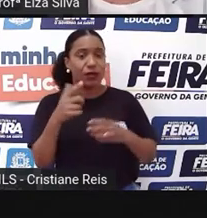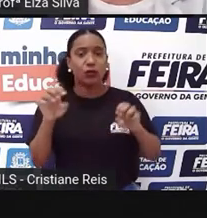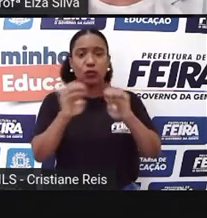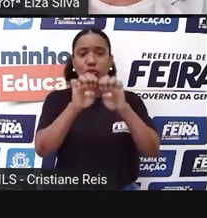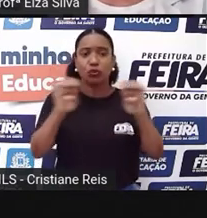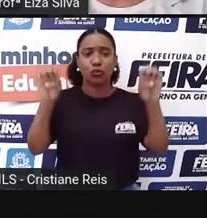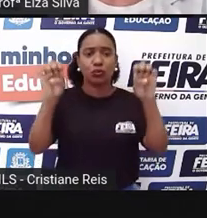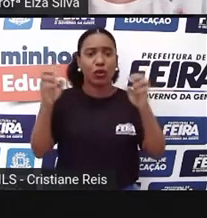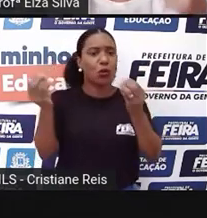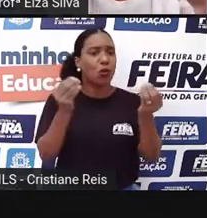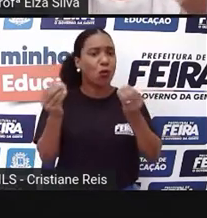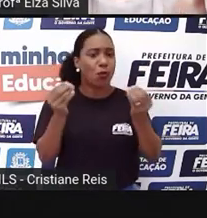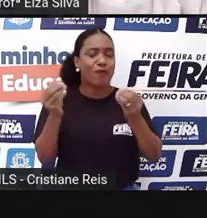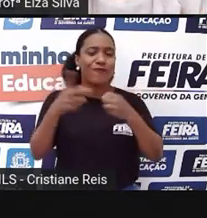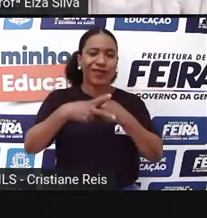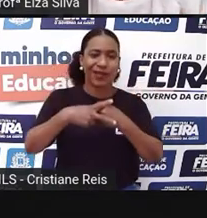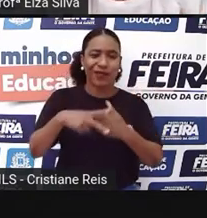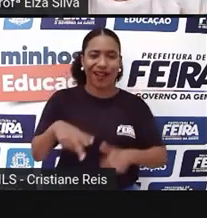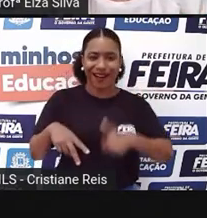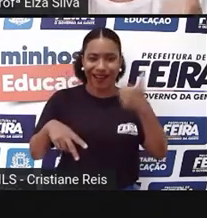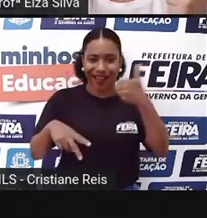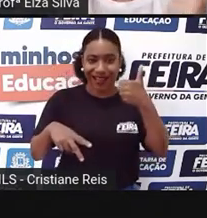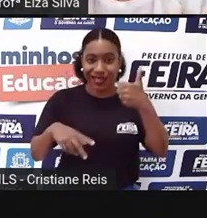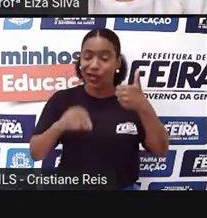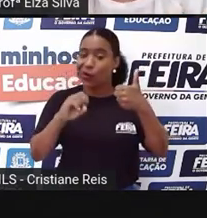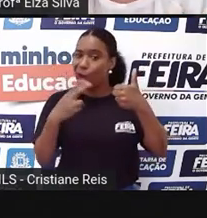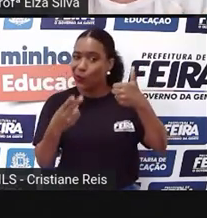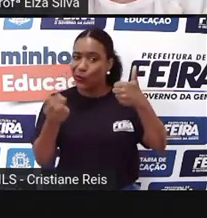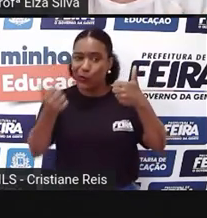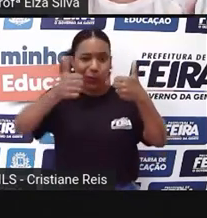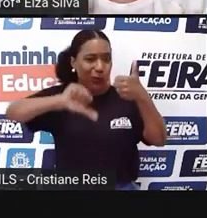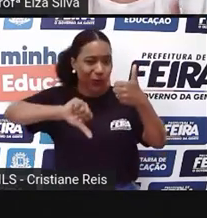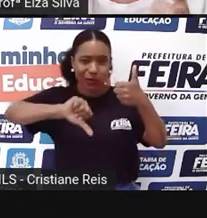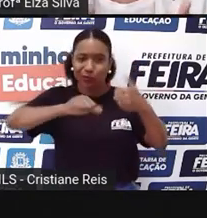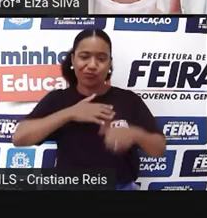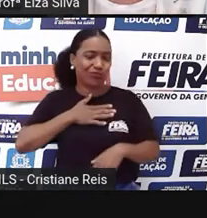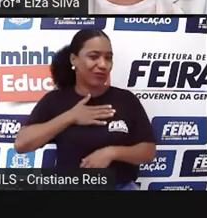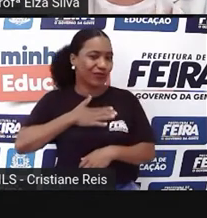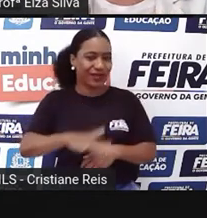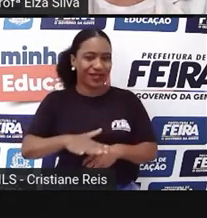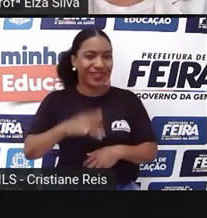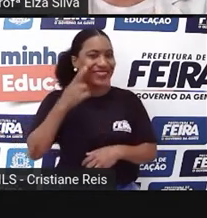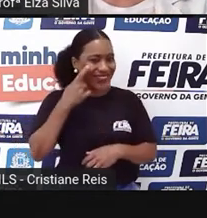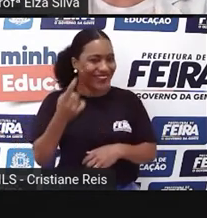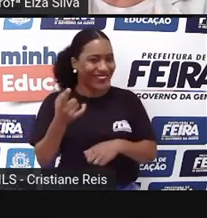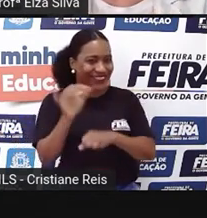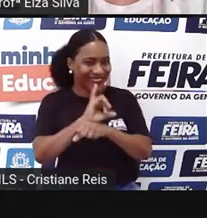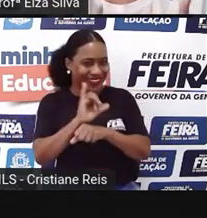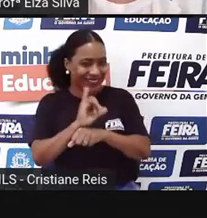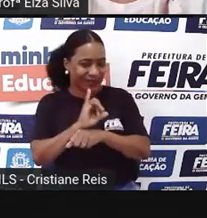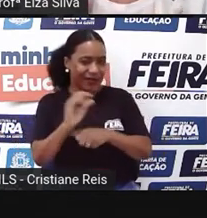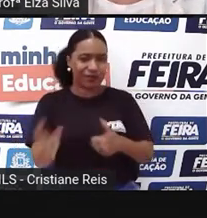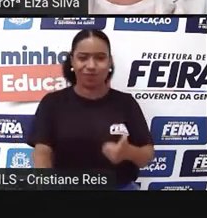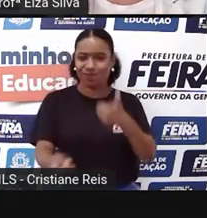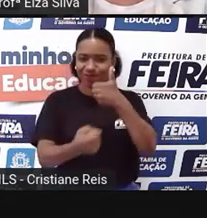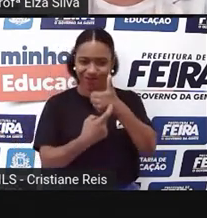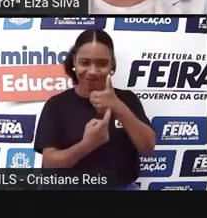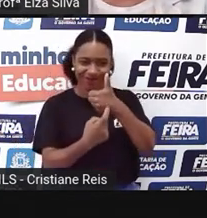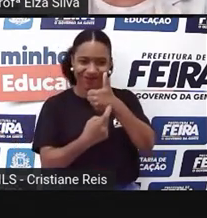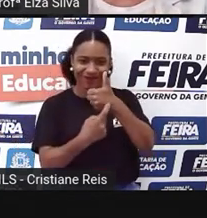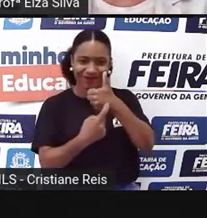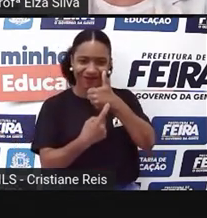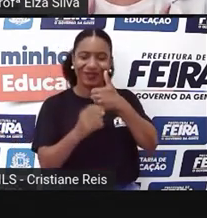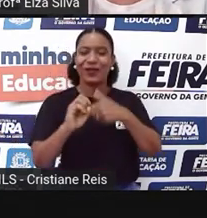and dislike. I like. Lembram do like lá nos vídeos do YouTube? Nos vídeos do